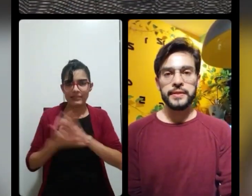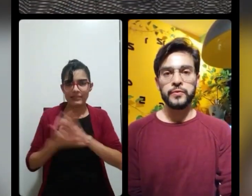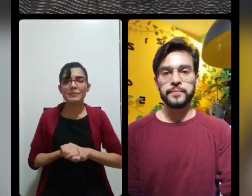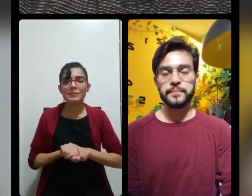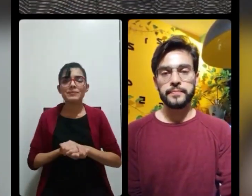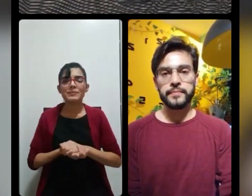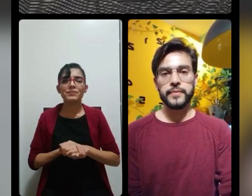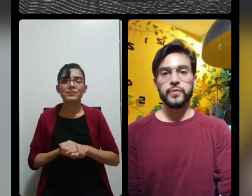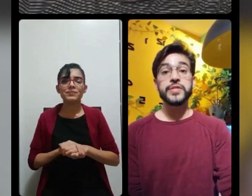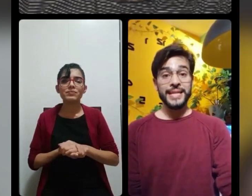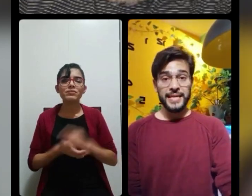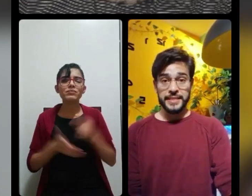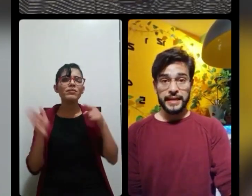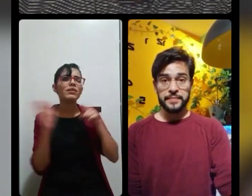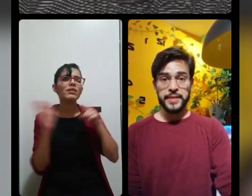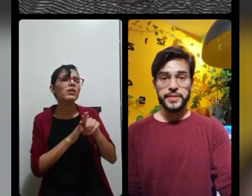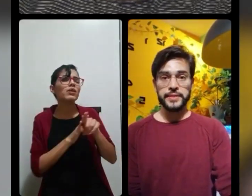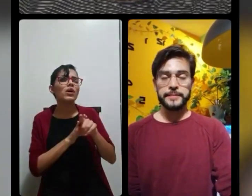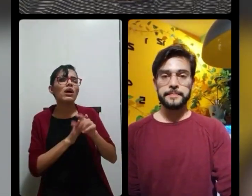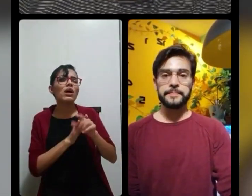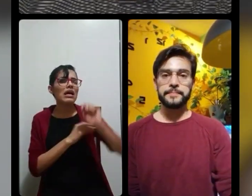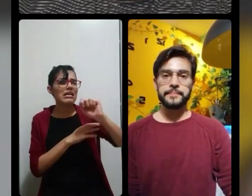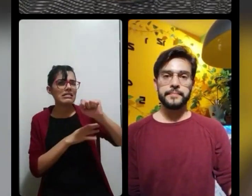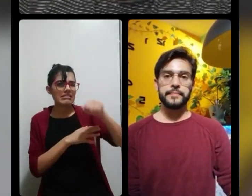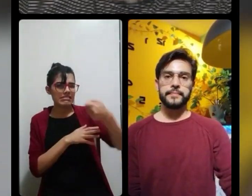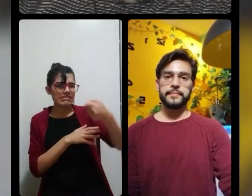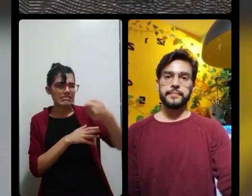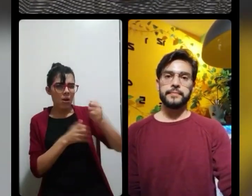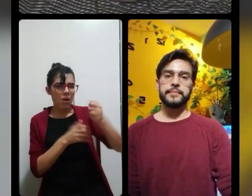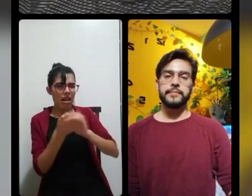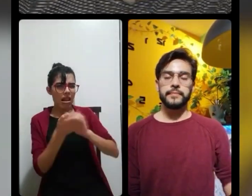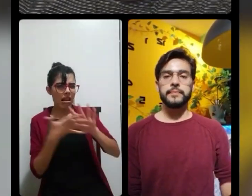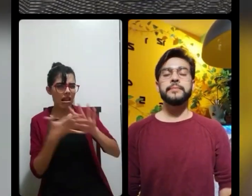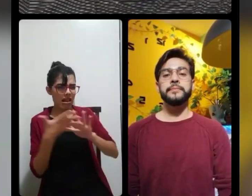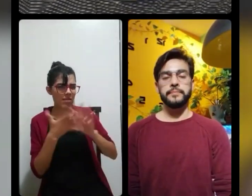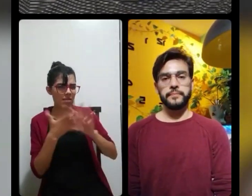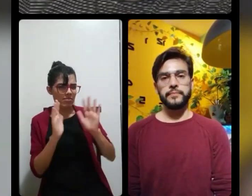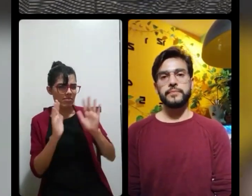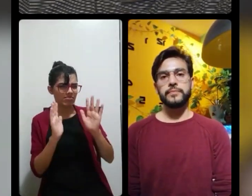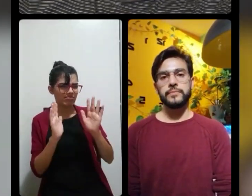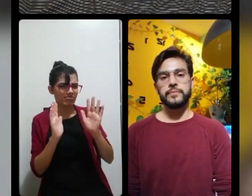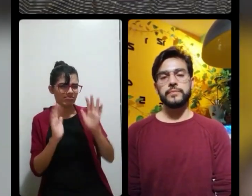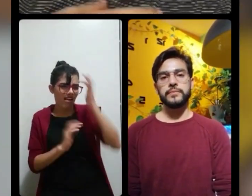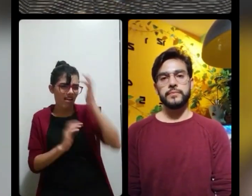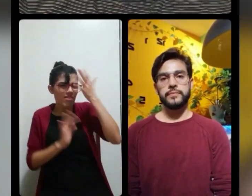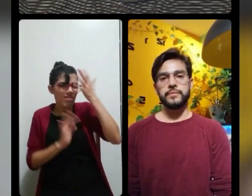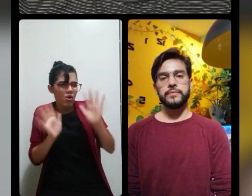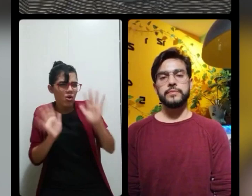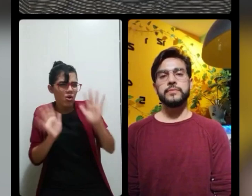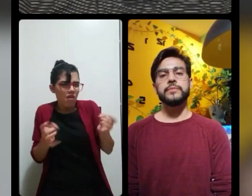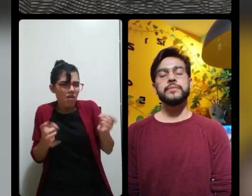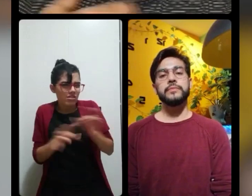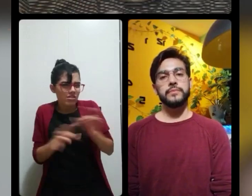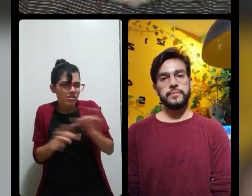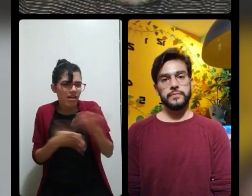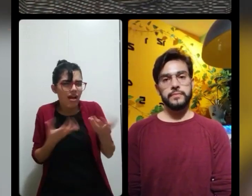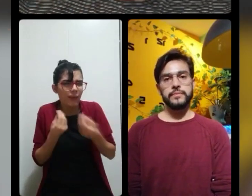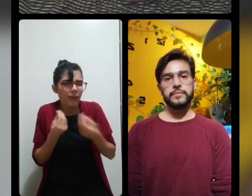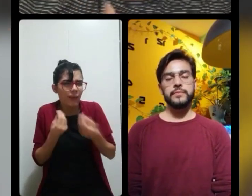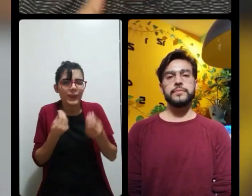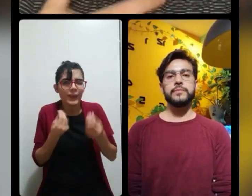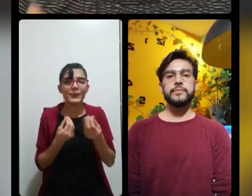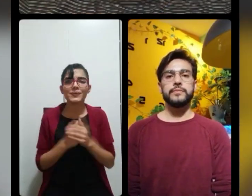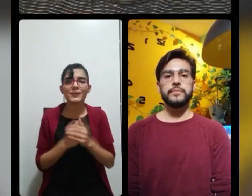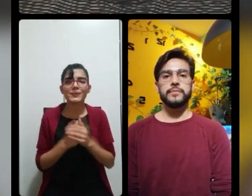Em que sentido? Os sinais da letra? Sim, veja bem. A leitura é fácil, que você passa a metáfora, passa